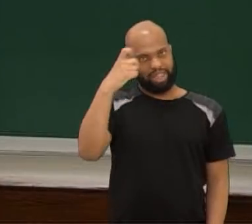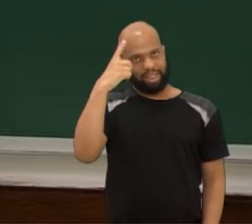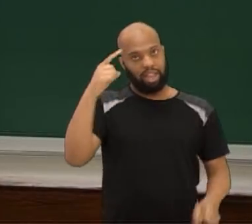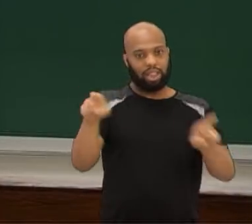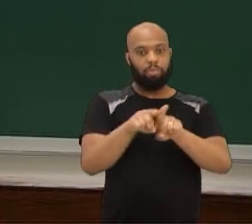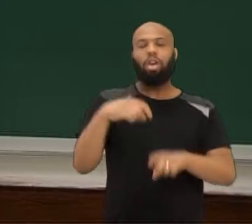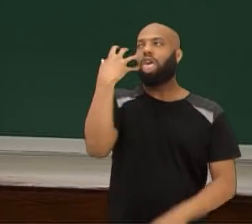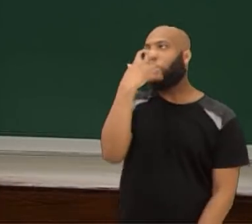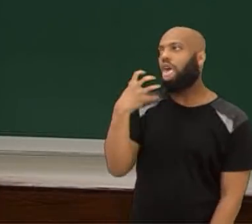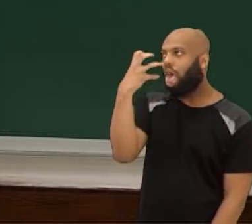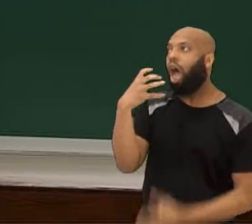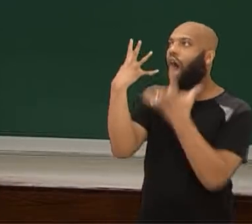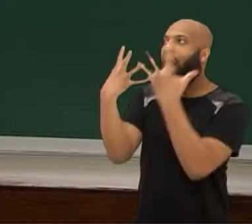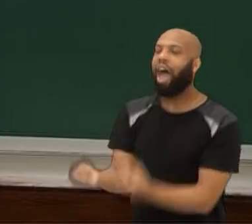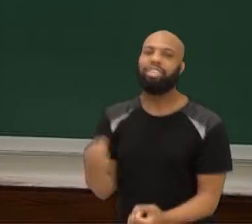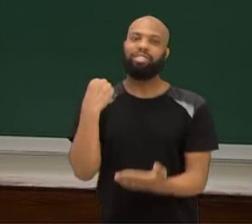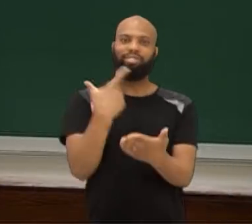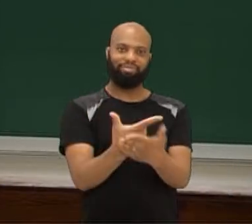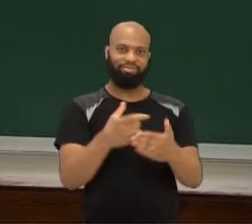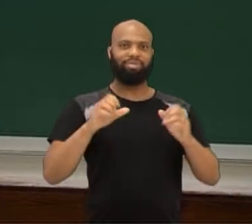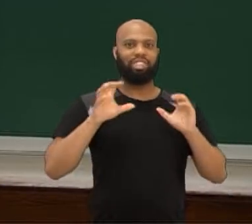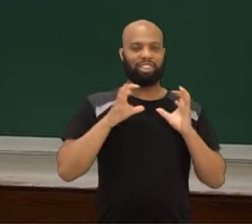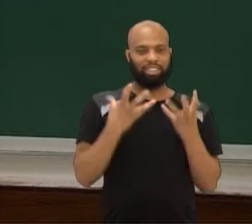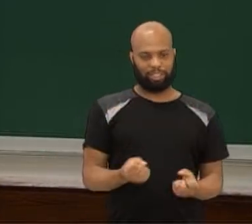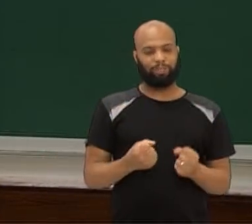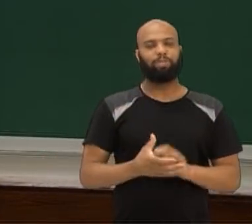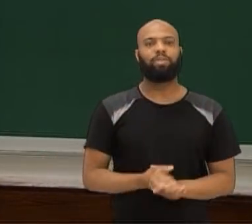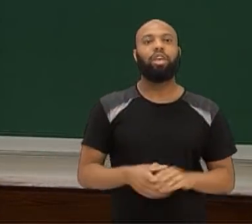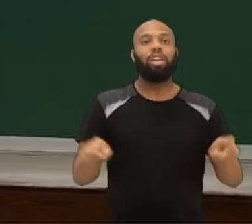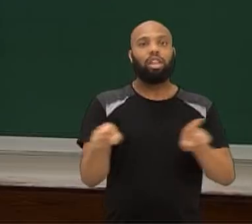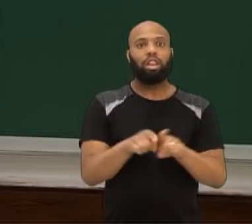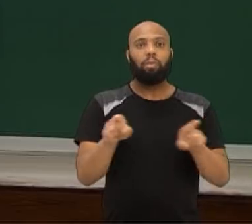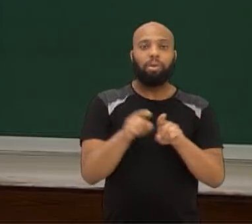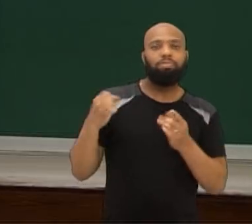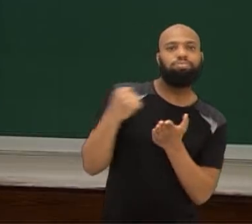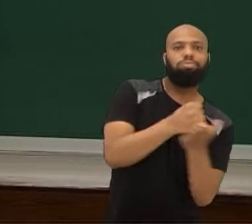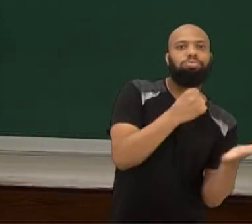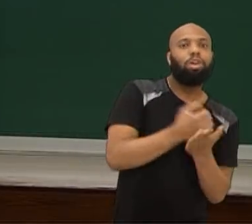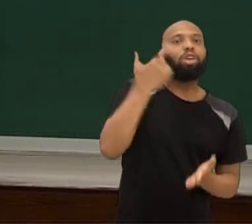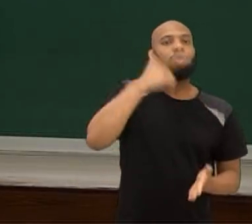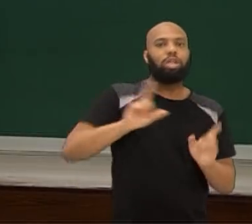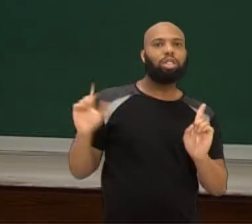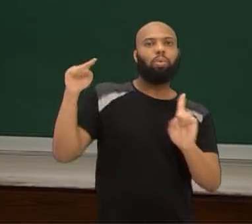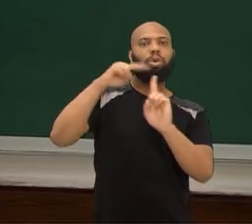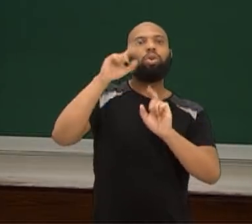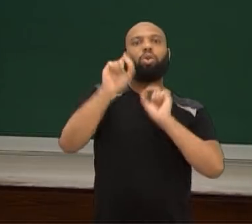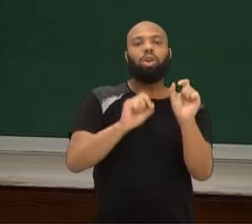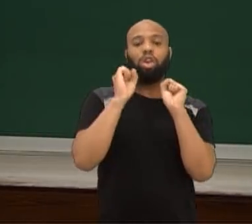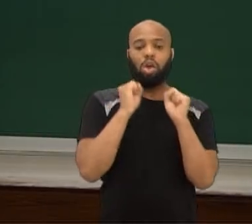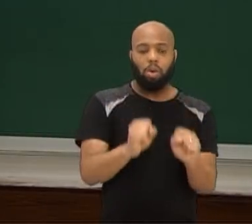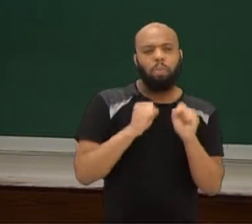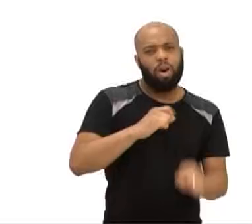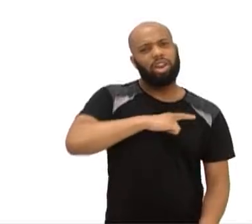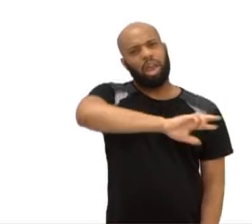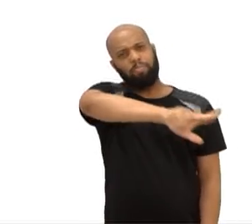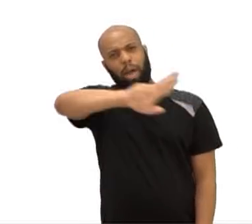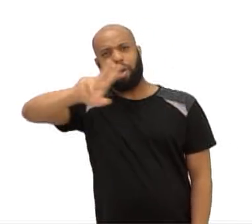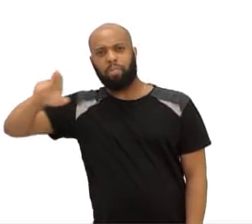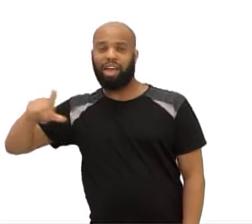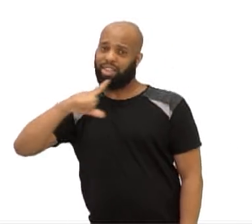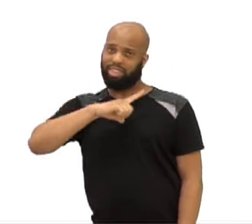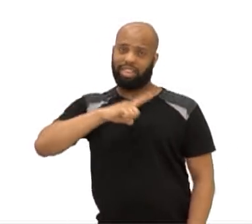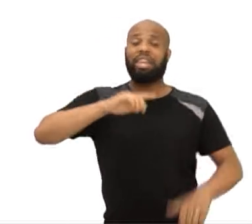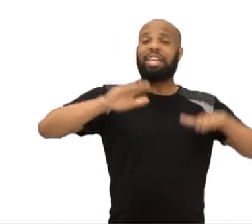convencimento, seduzir a pessoa por aquele produto. Os recursos para atingir os objetivos podem ser os mais